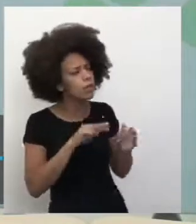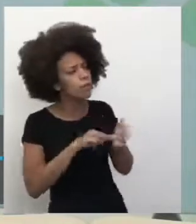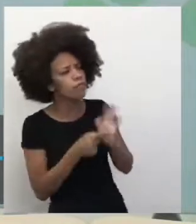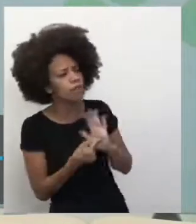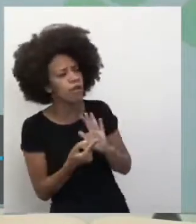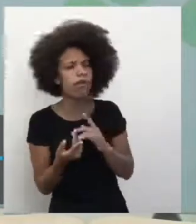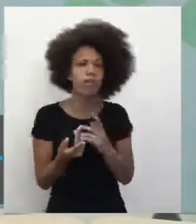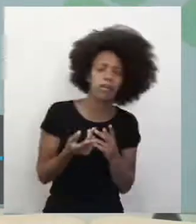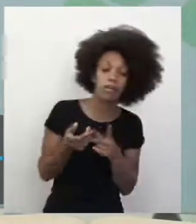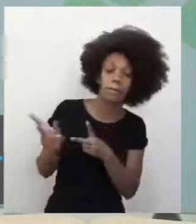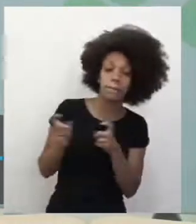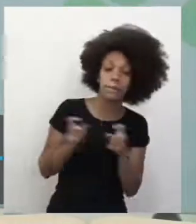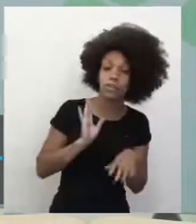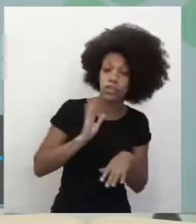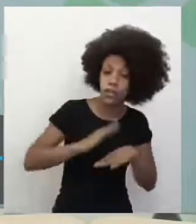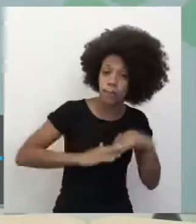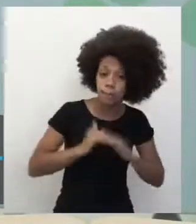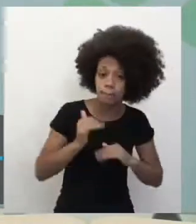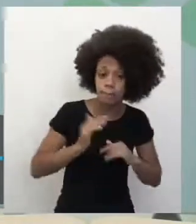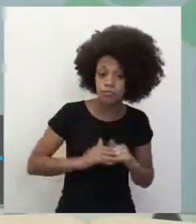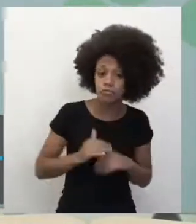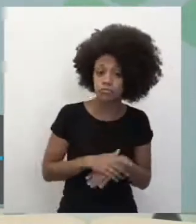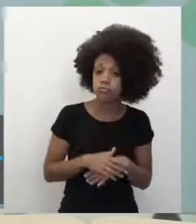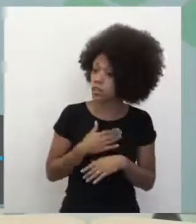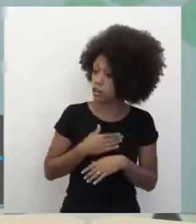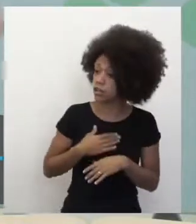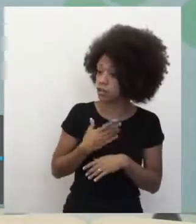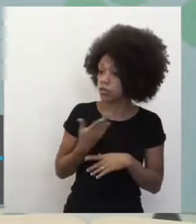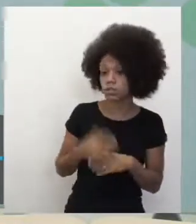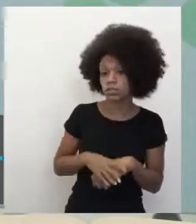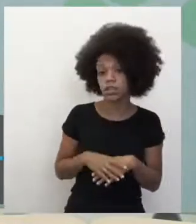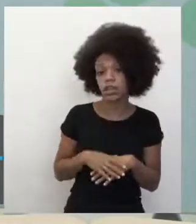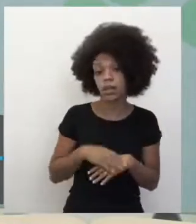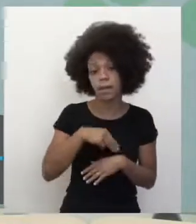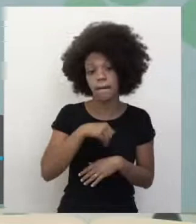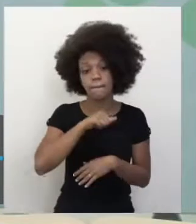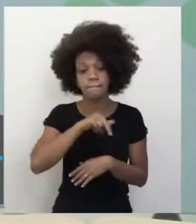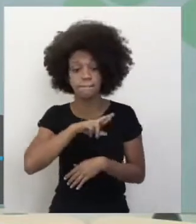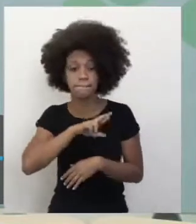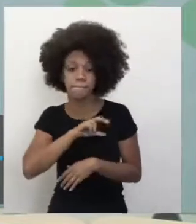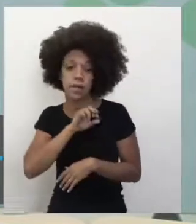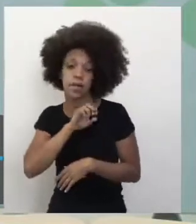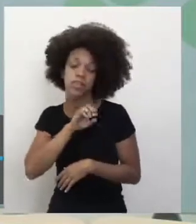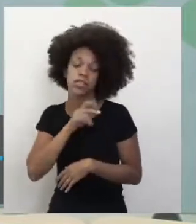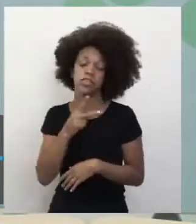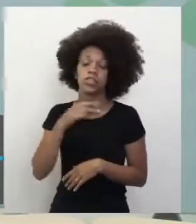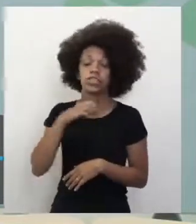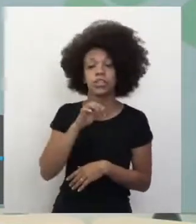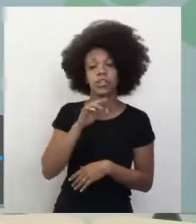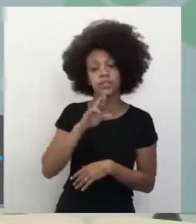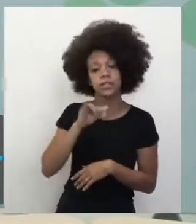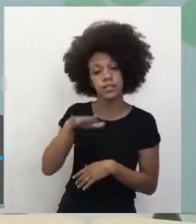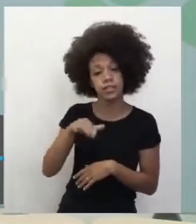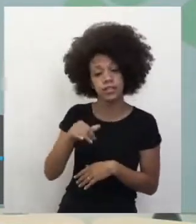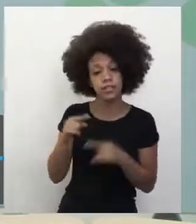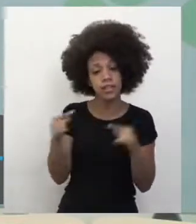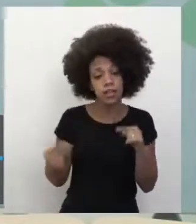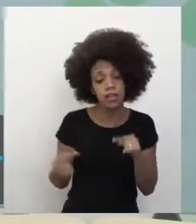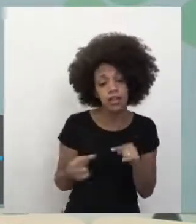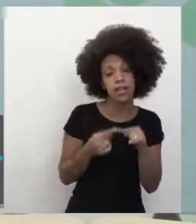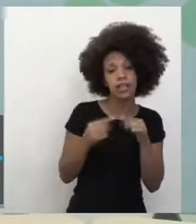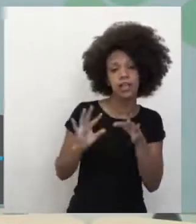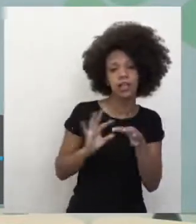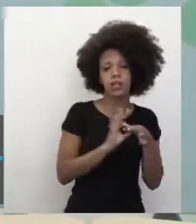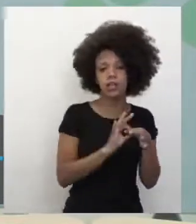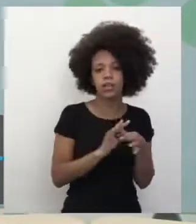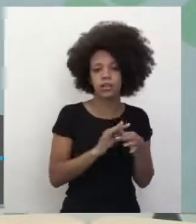eu percebi que eu já pratiquei um tipo de mosaico já. E eu gosto, né? Que é a marchetaria. Né, que é um mosaico que a gente faz ligado à marcenaria, né? A